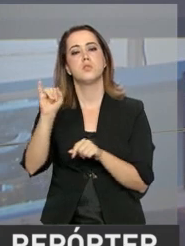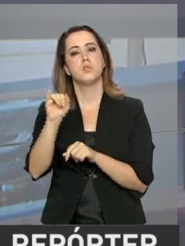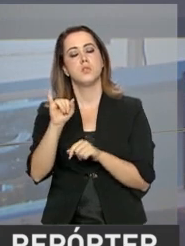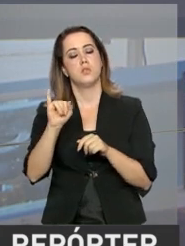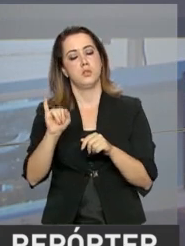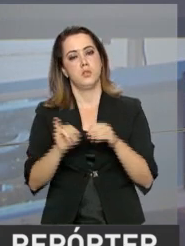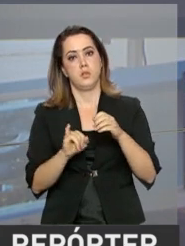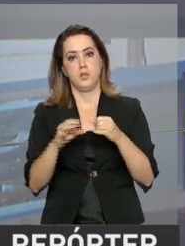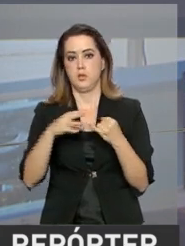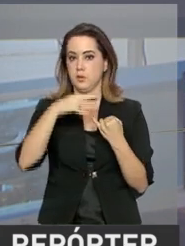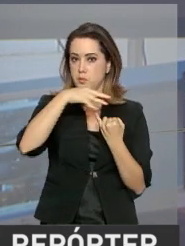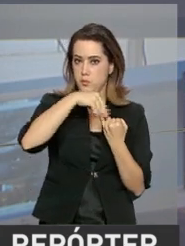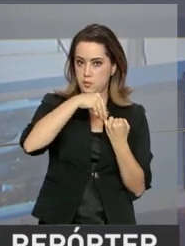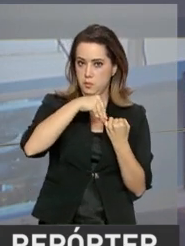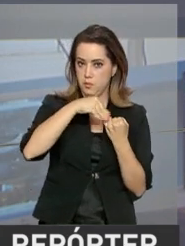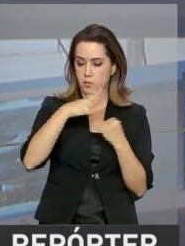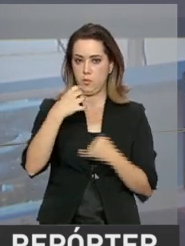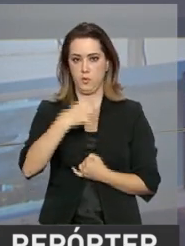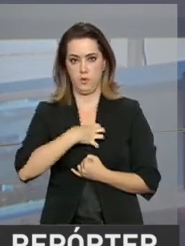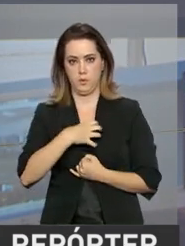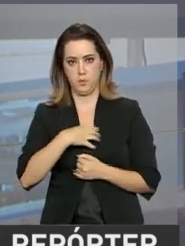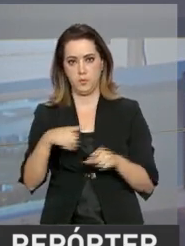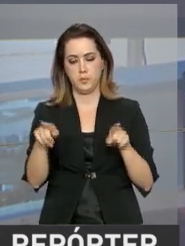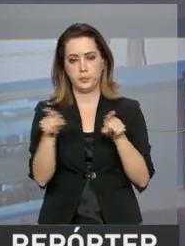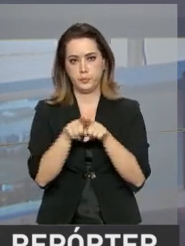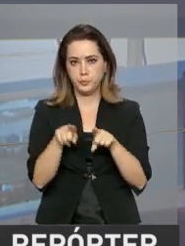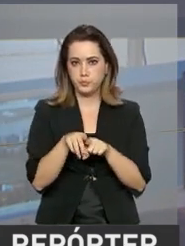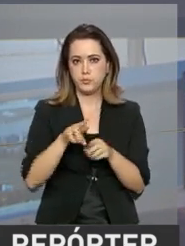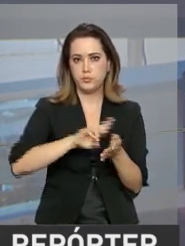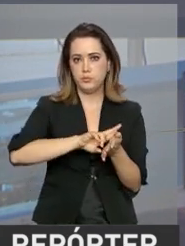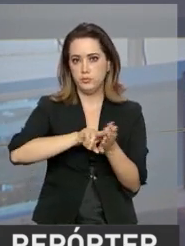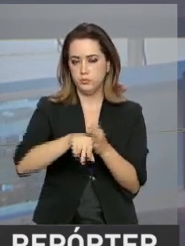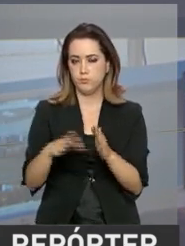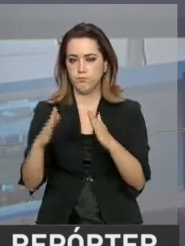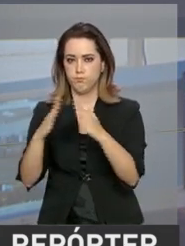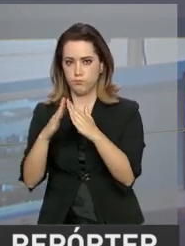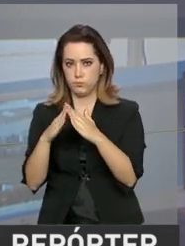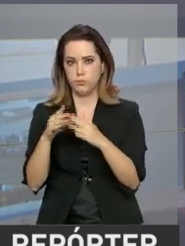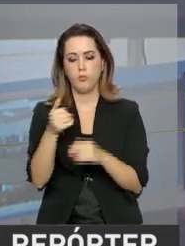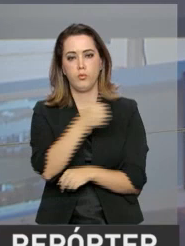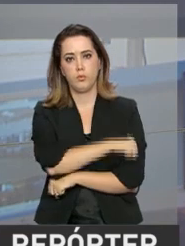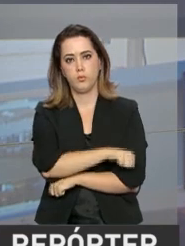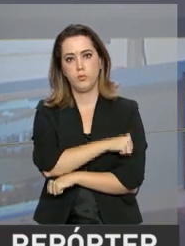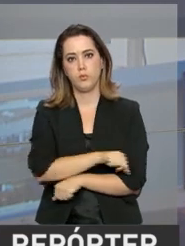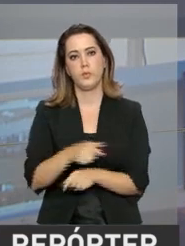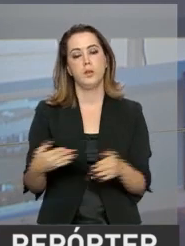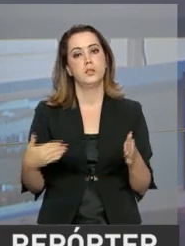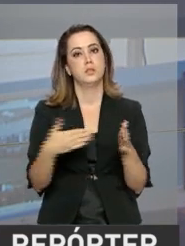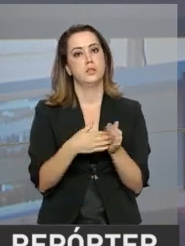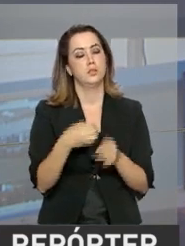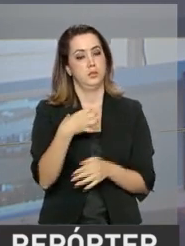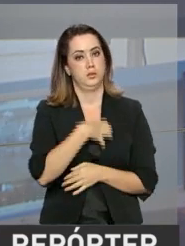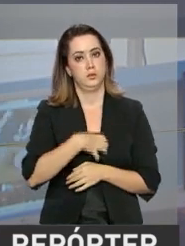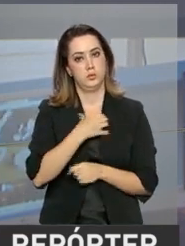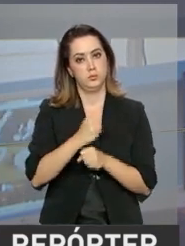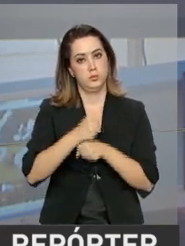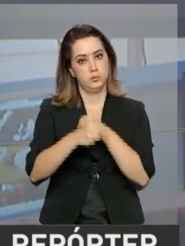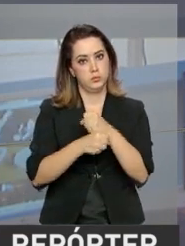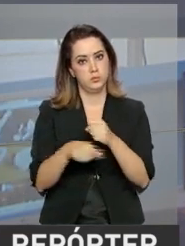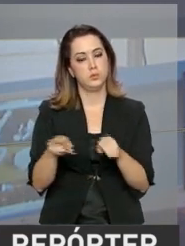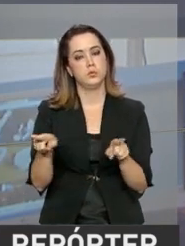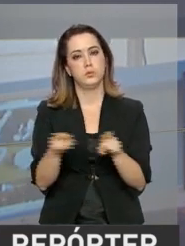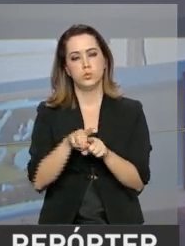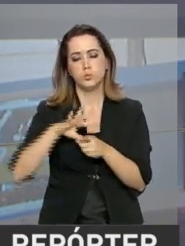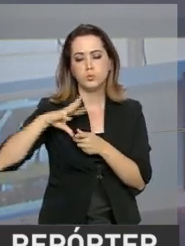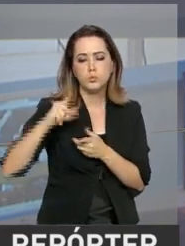da Bahia e na Fundação Casa de Rui Barbosa no Rio de Janeiro até outubro do ano que vem todos os órgãos da administração Federal